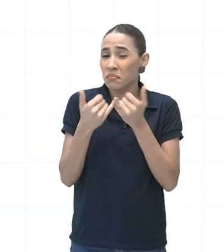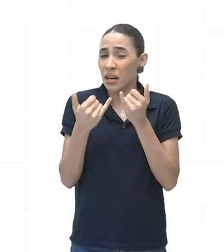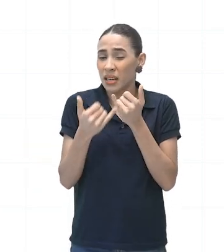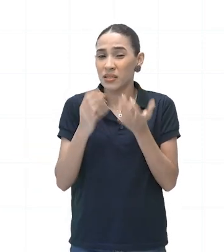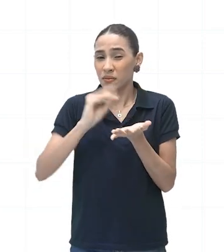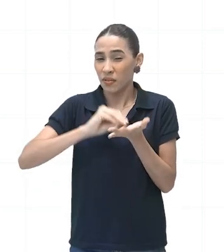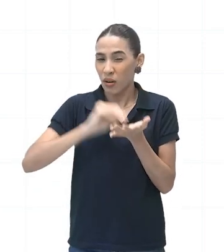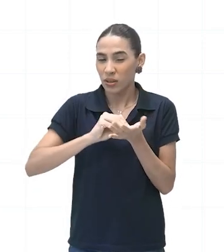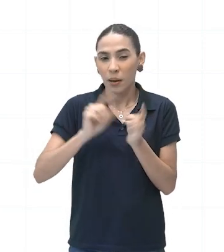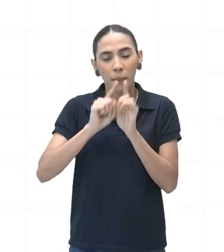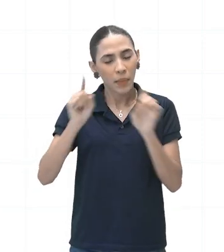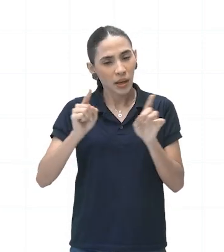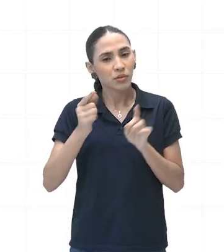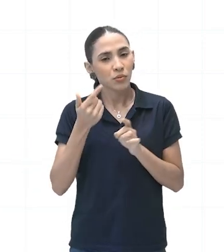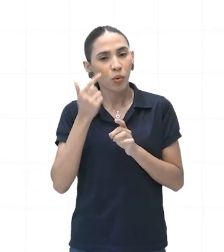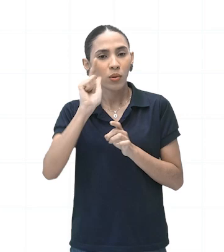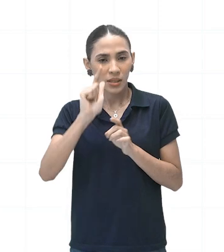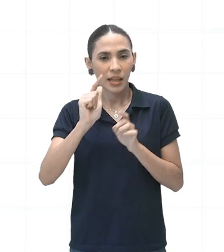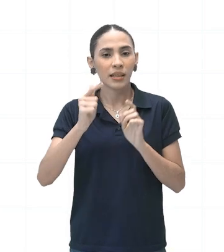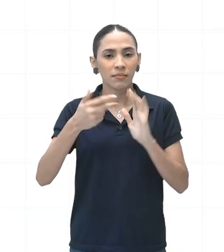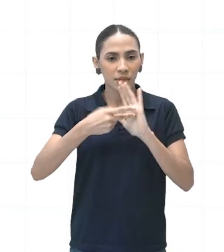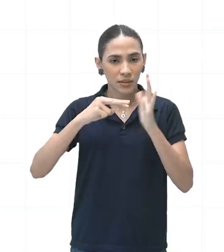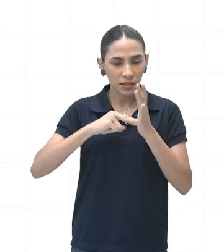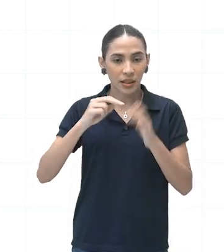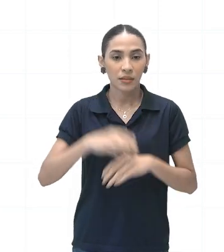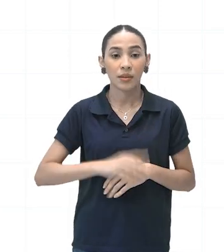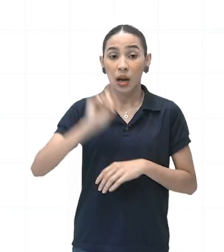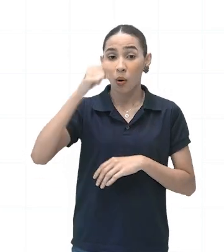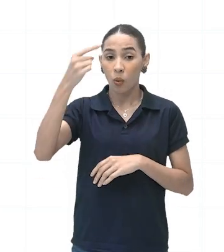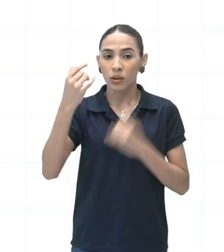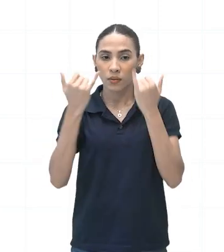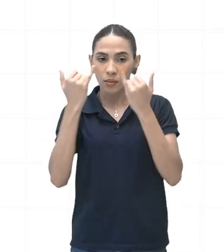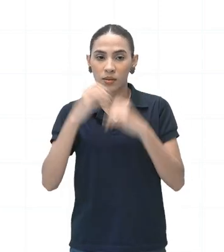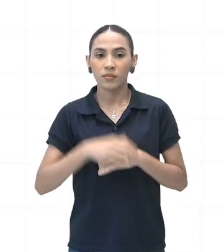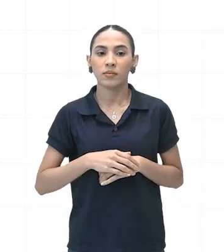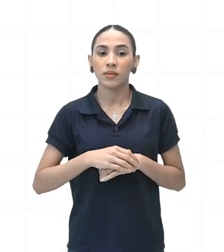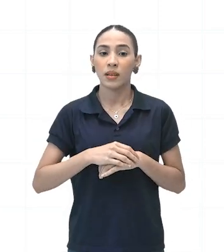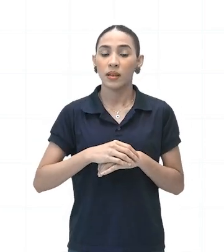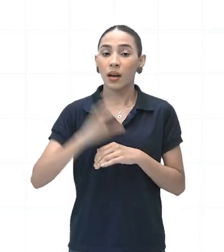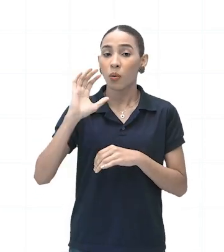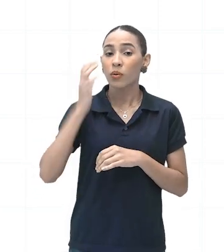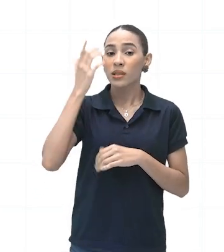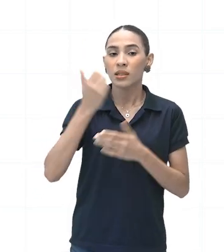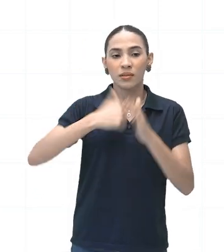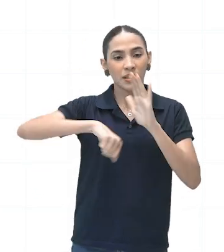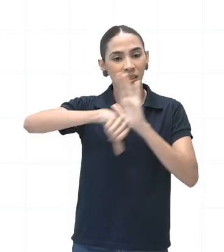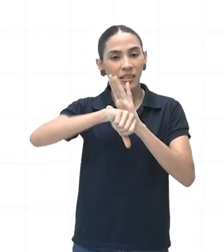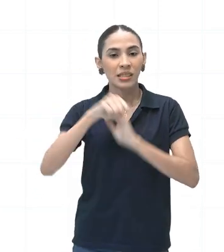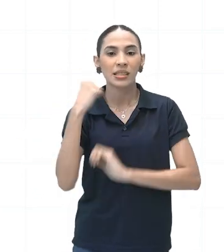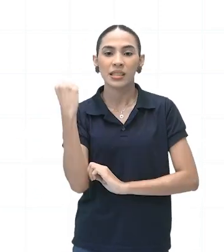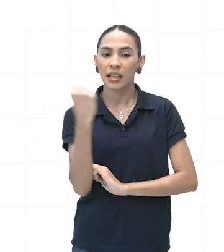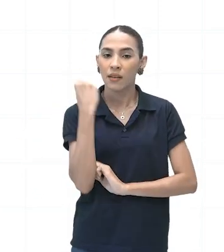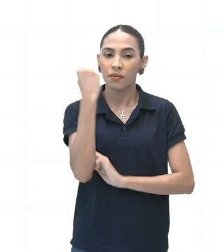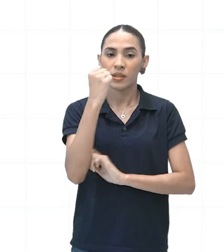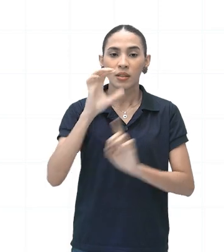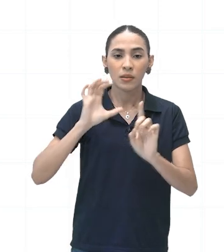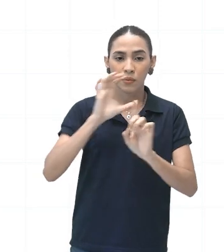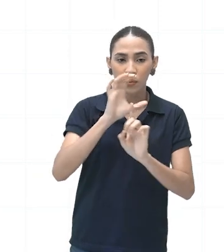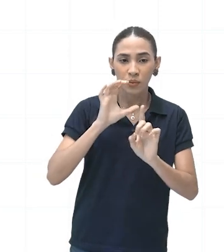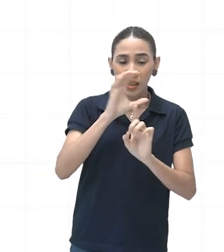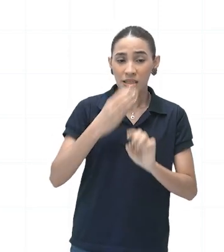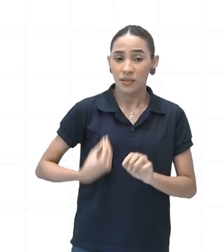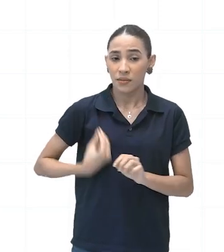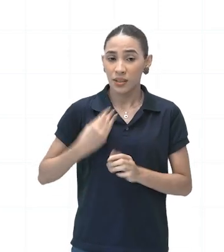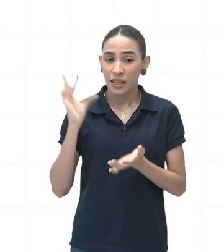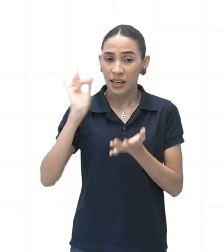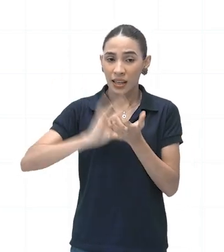alguma coisa, mas ele funciona sozinho. E eu tenho a outra informação. Estão acontecendo crimes gravíssimos com repercussão na